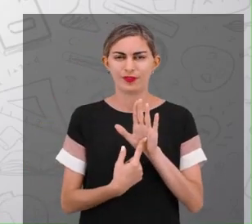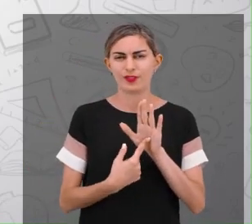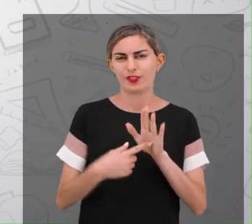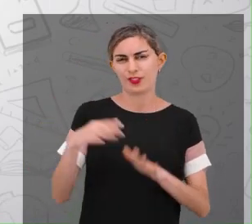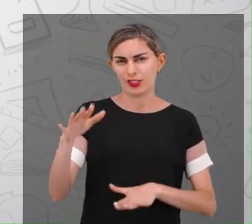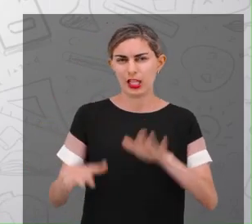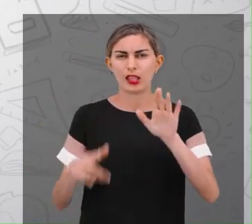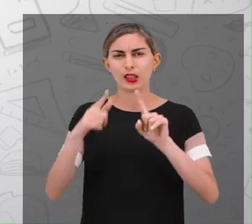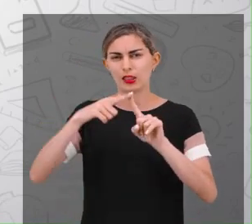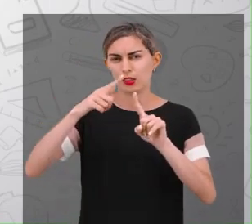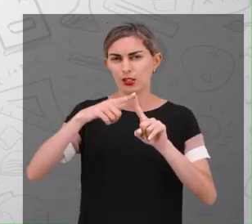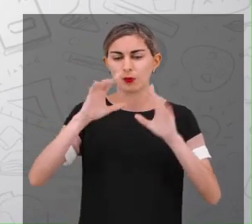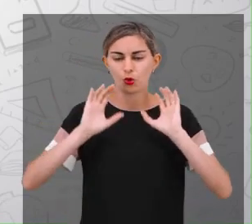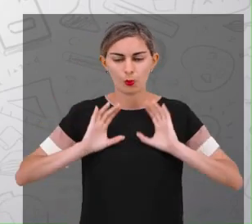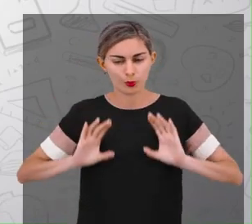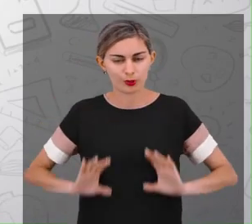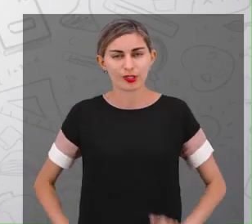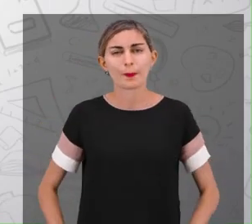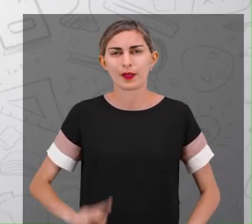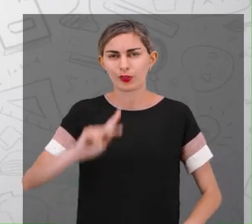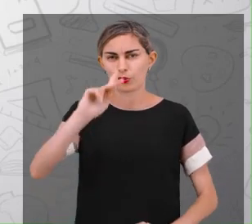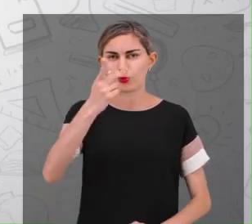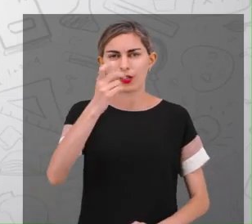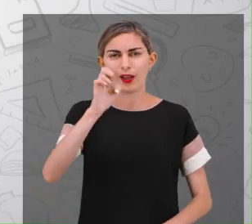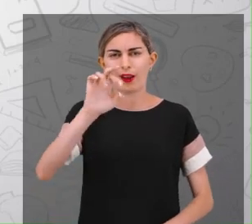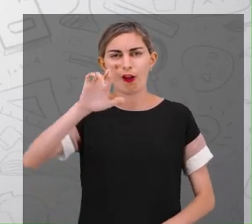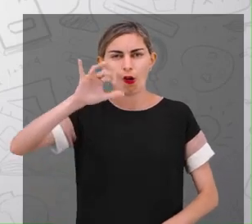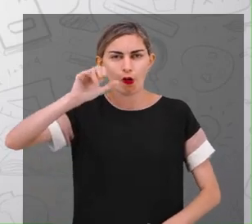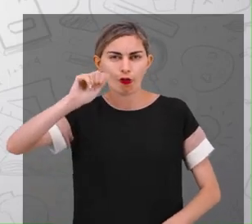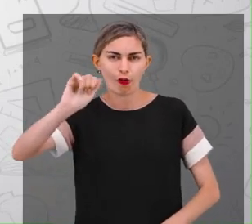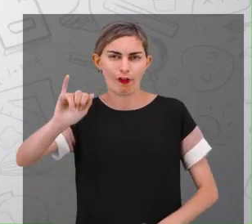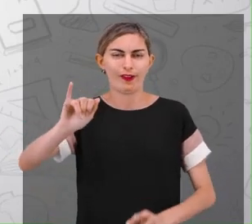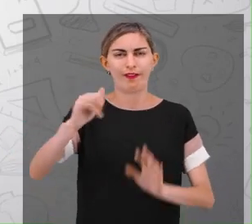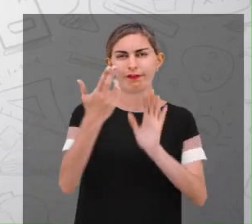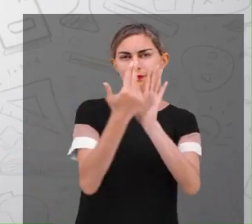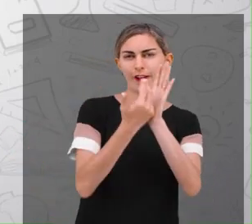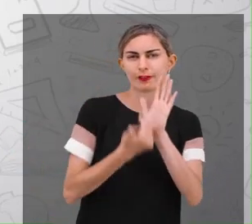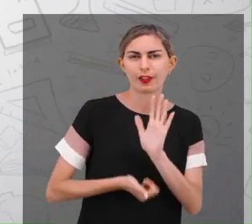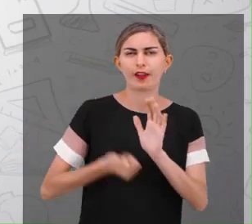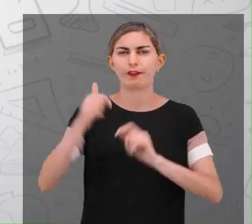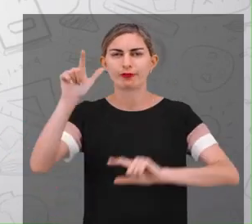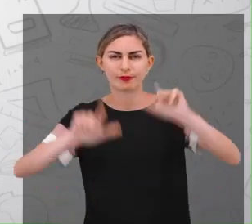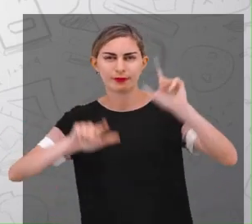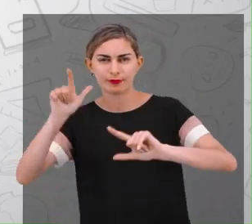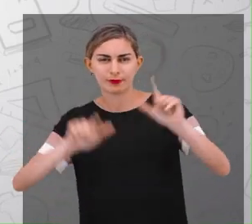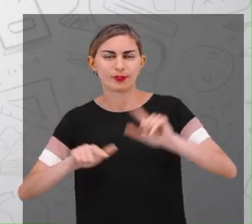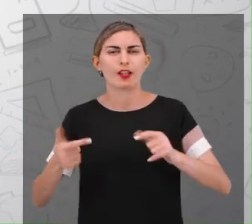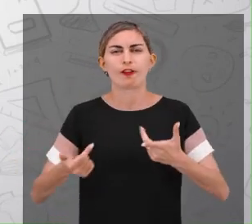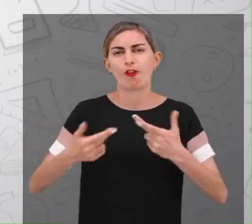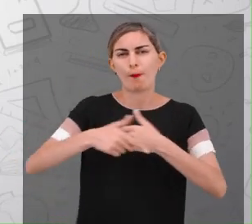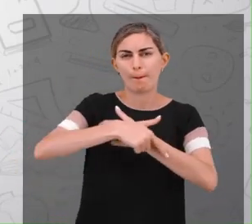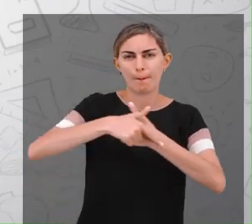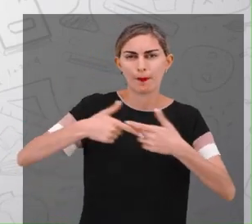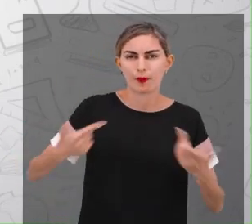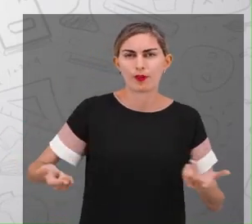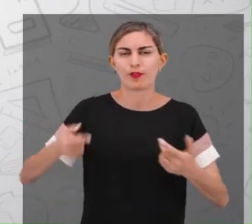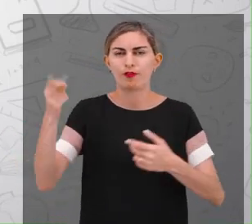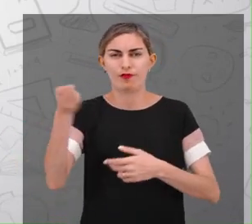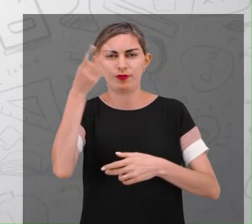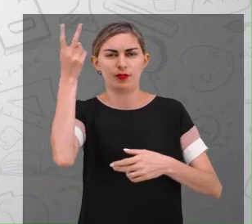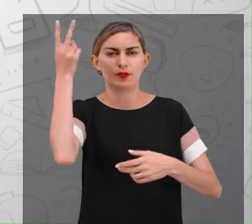ou determinado tipo de comportamento. Os heróis são arquétipos desse ideal de integridade moral, de